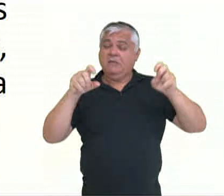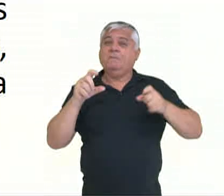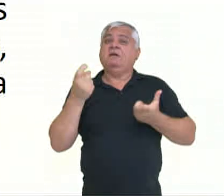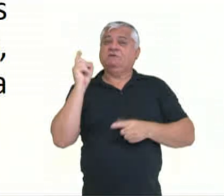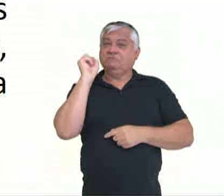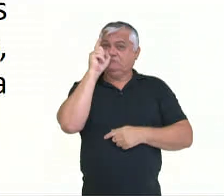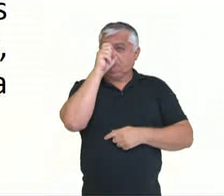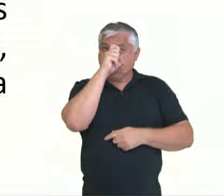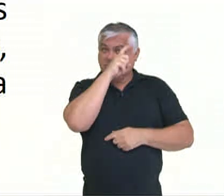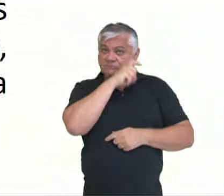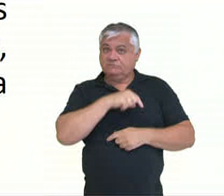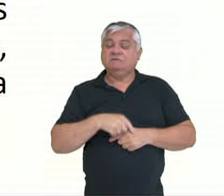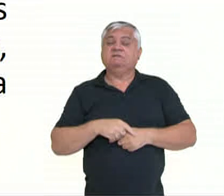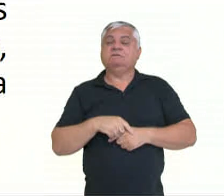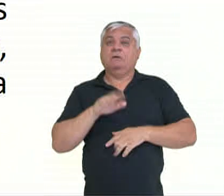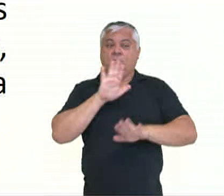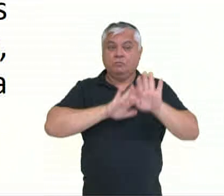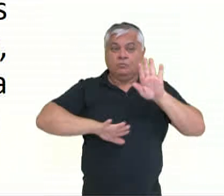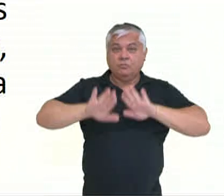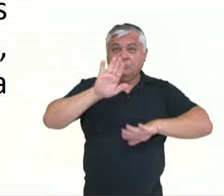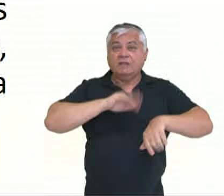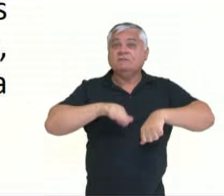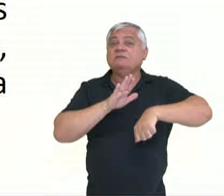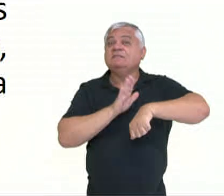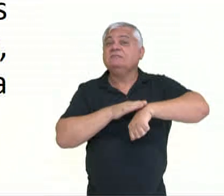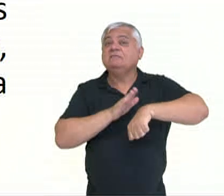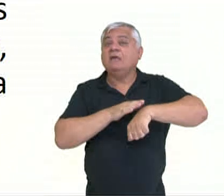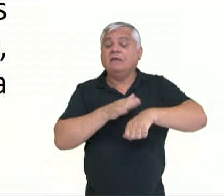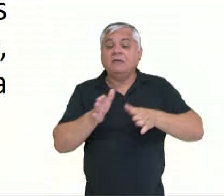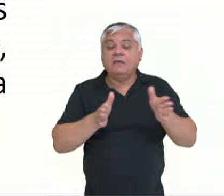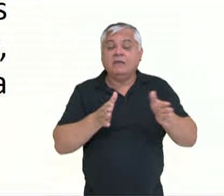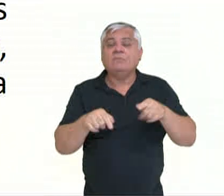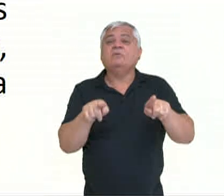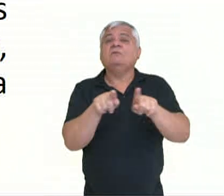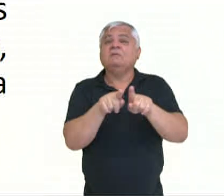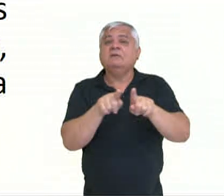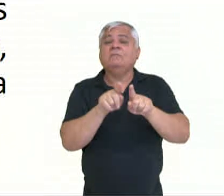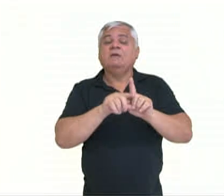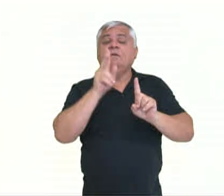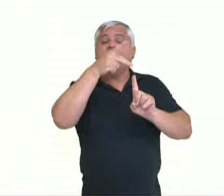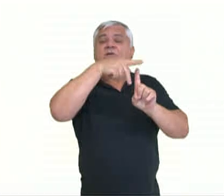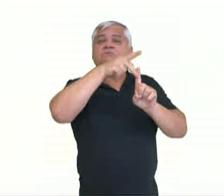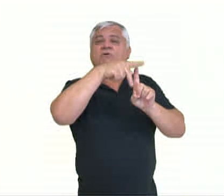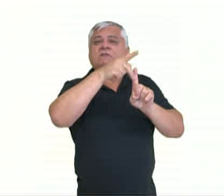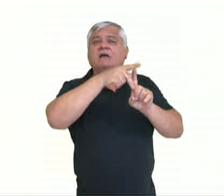tratamento cuidadoso do tempo e uma elaborada construção das personagens.